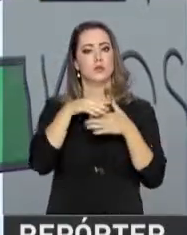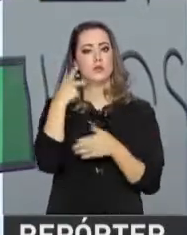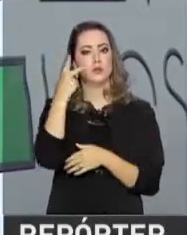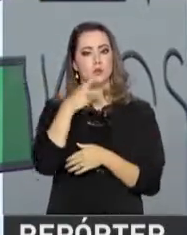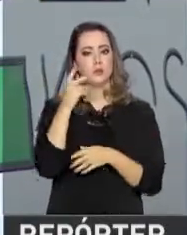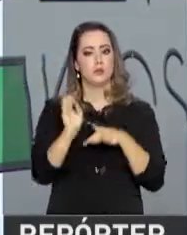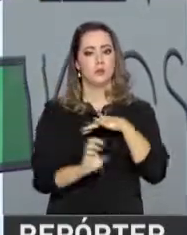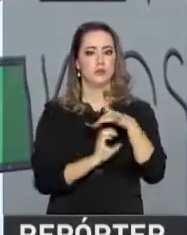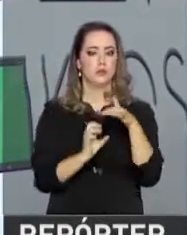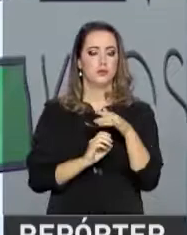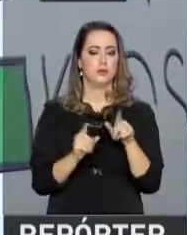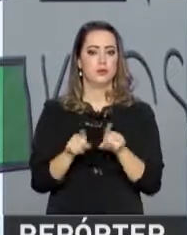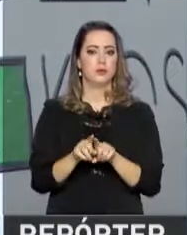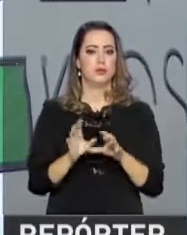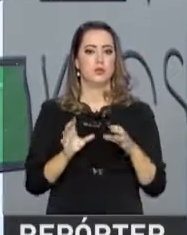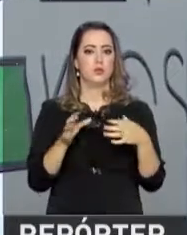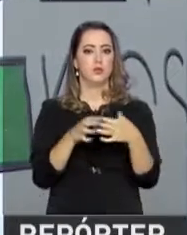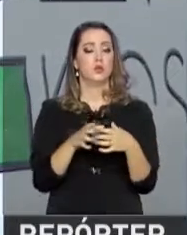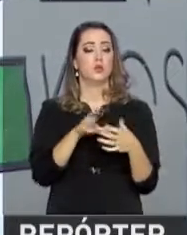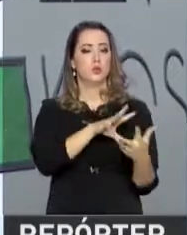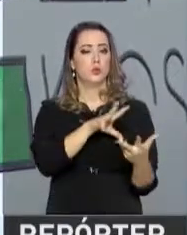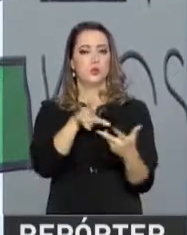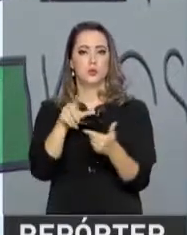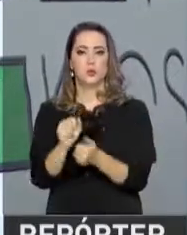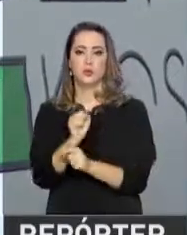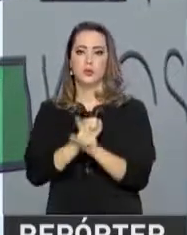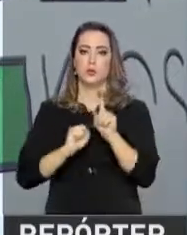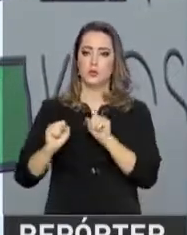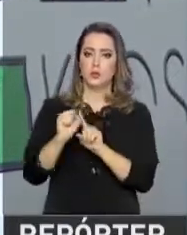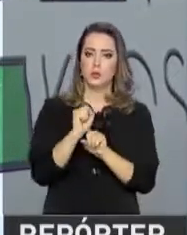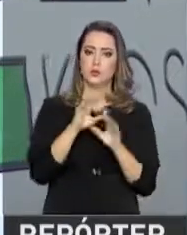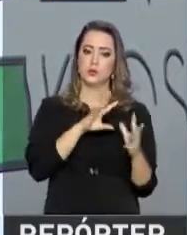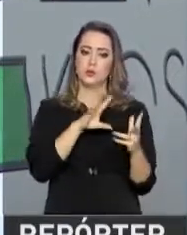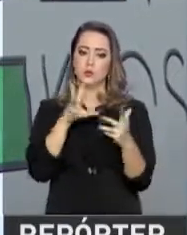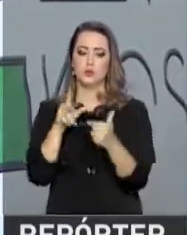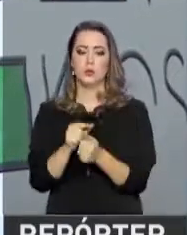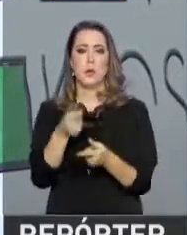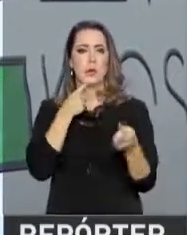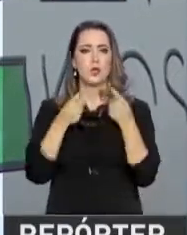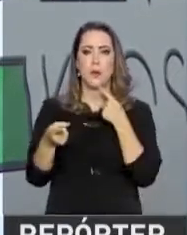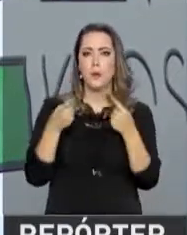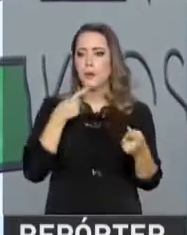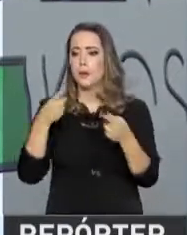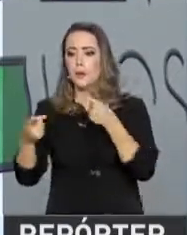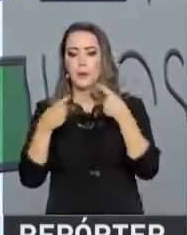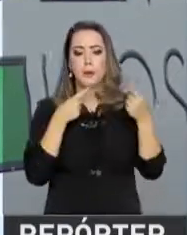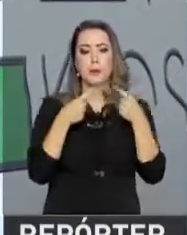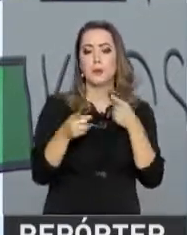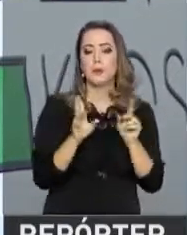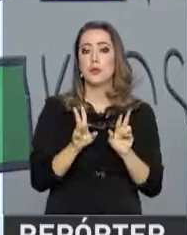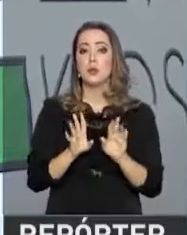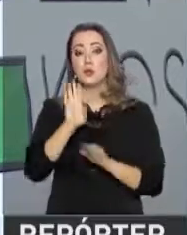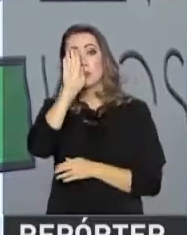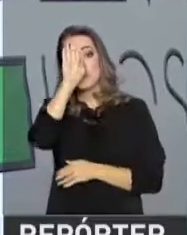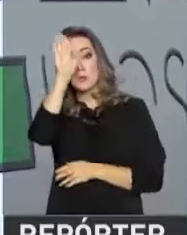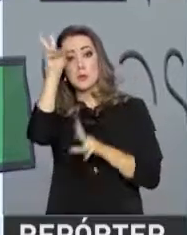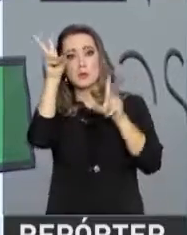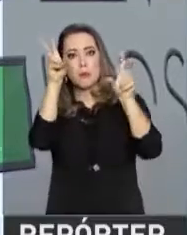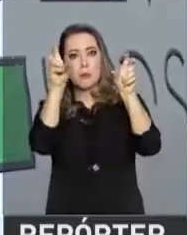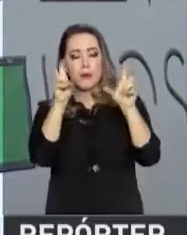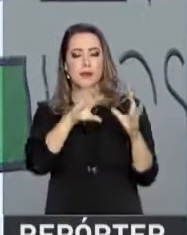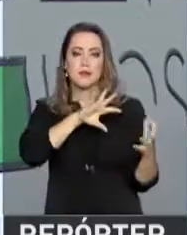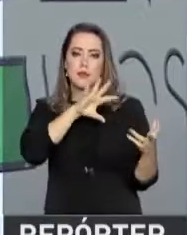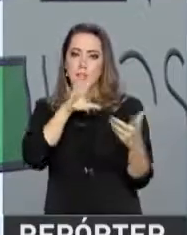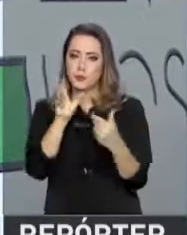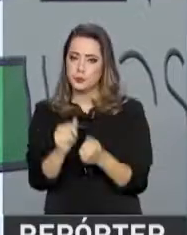e organizações internacionais e da sociedade civil do mundo pra discutir os principais temas globais da atualidade